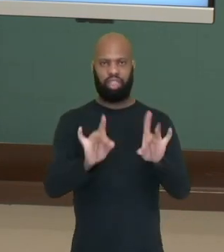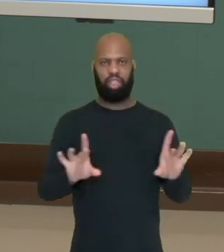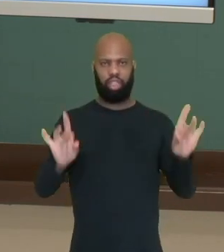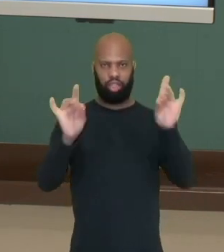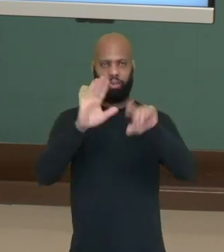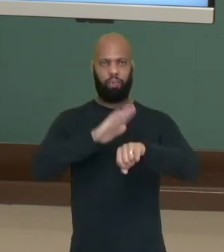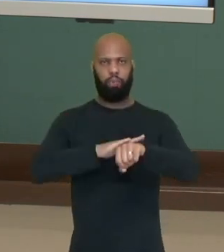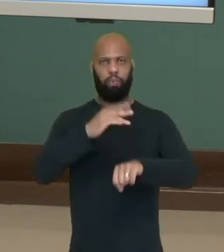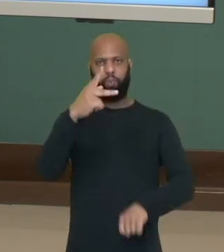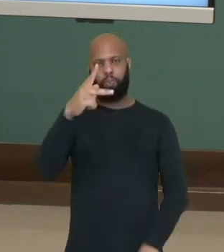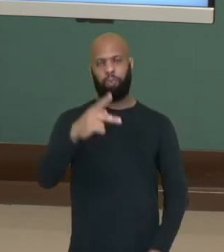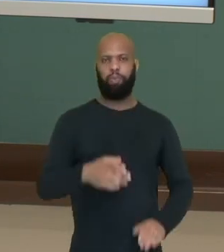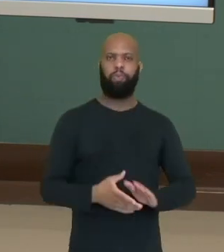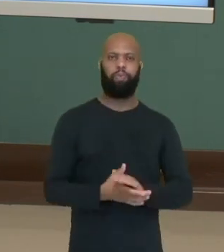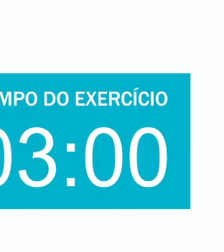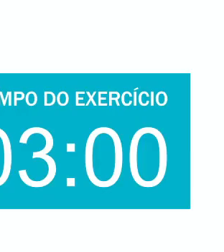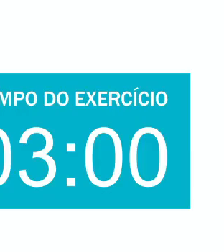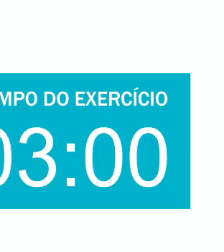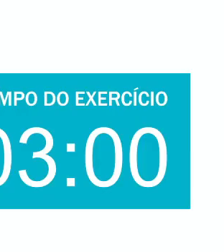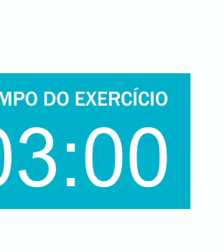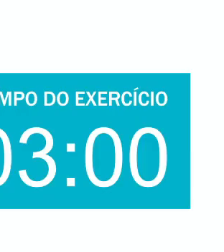vocês.